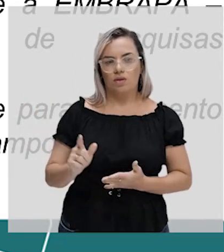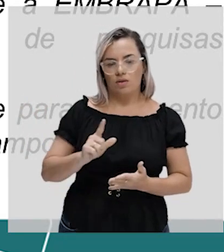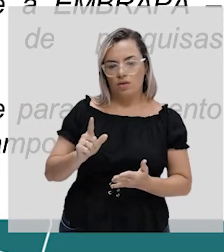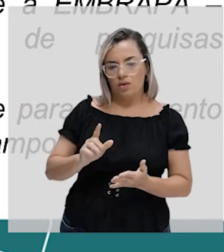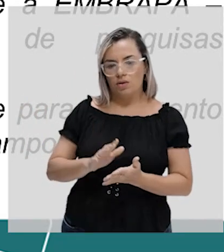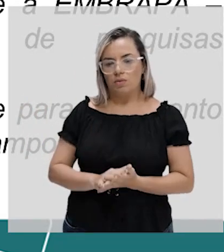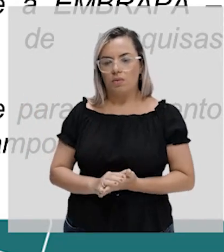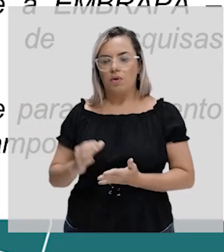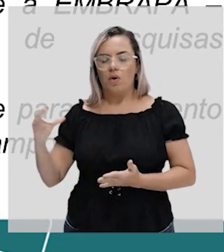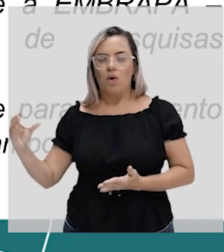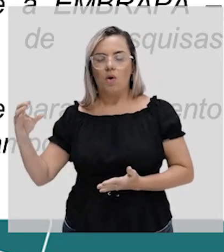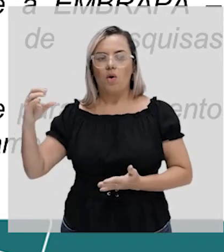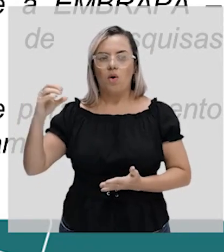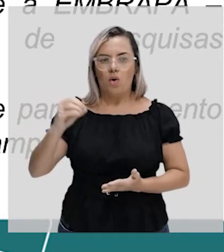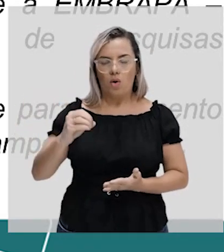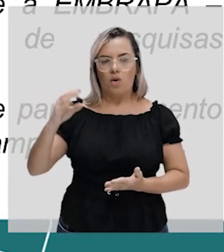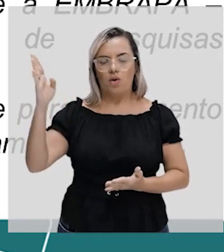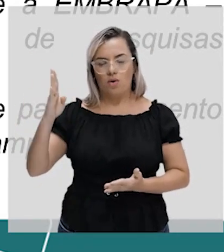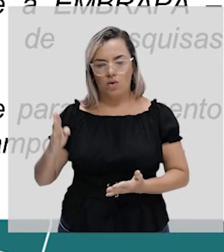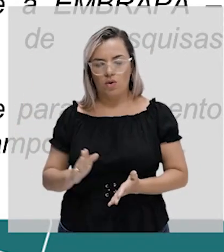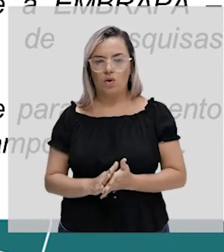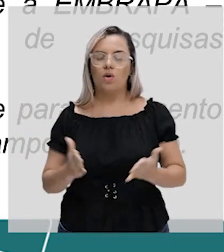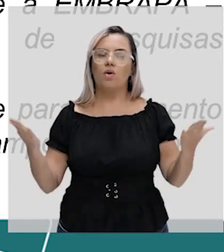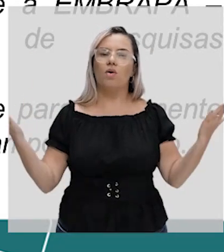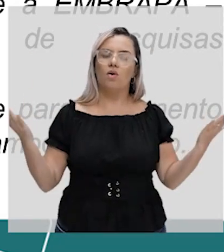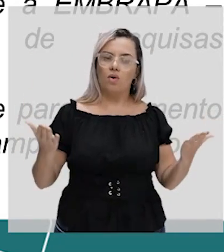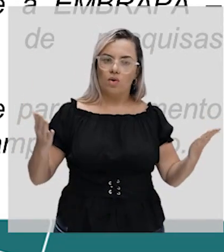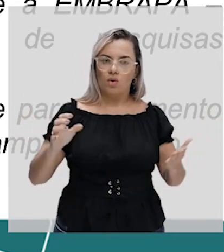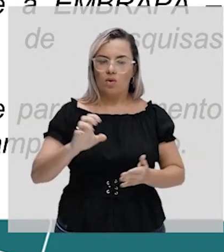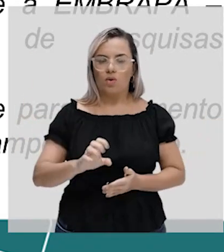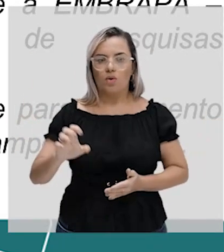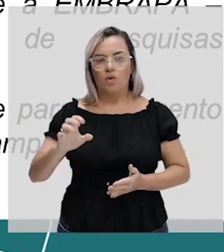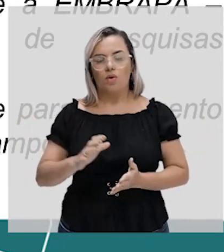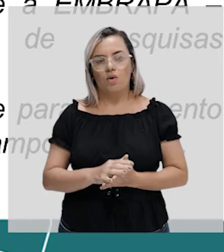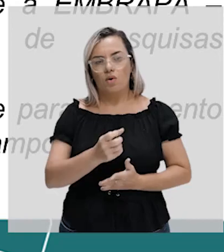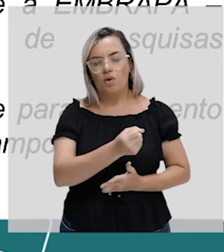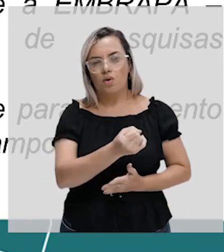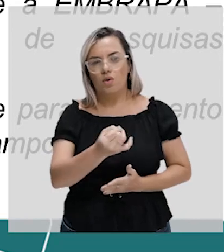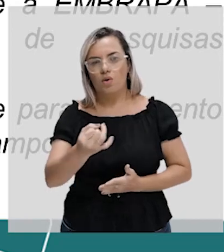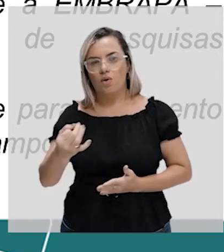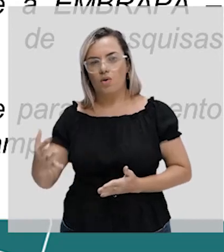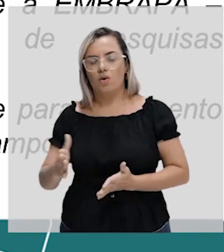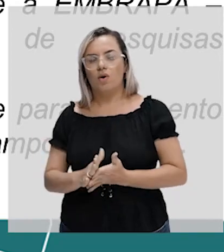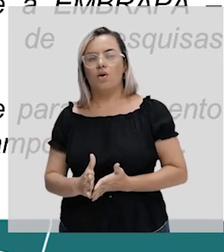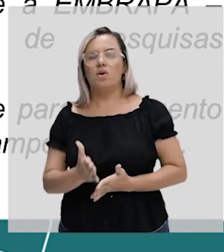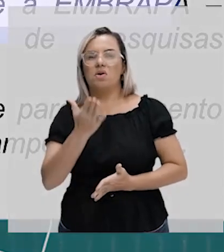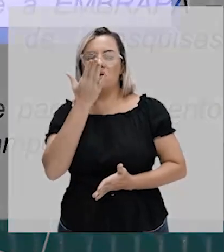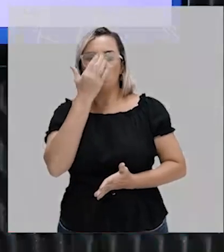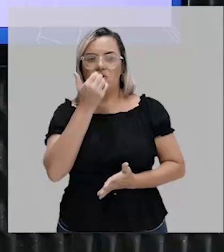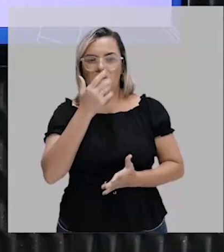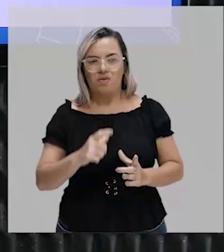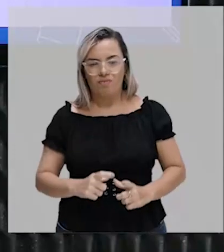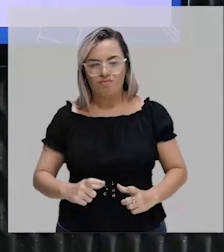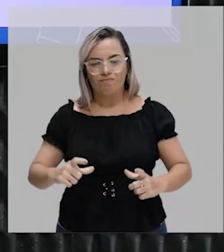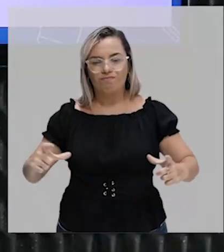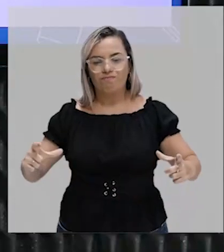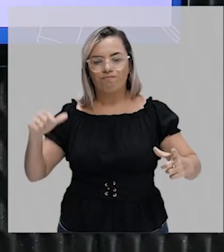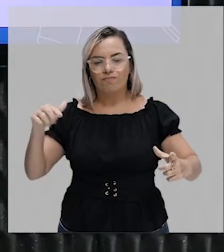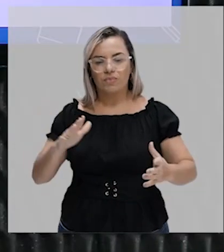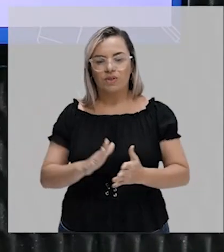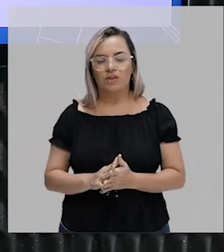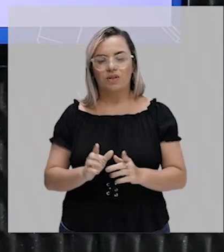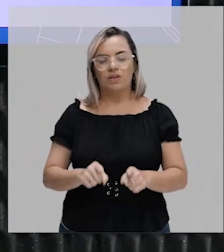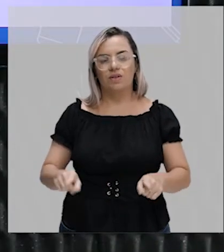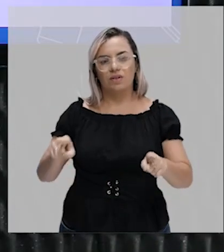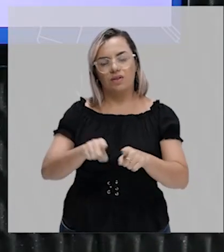ali o centro-oeste brasileiro, né? Hoje é uma das regiões que maior quantidade de produção alimentar, principalmente da soja, né? A região do norte também